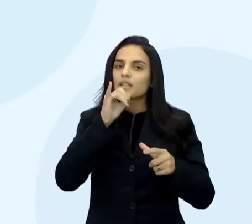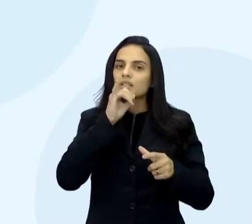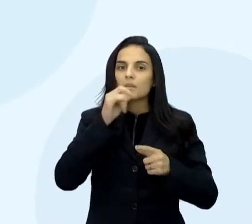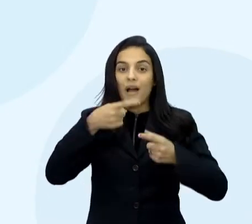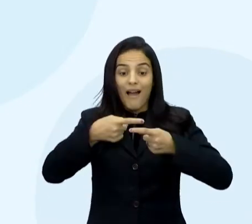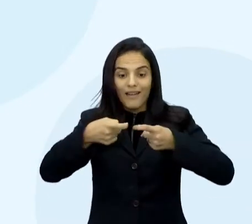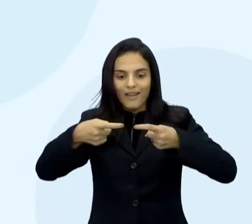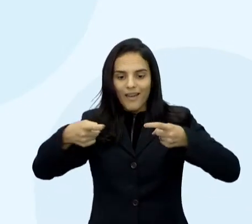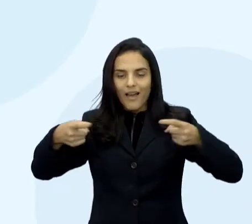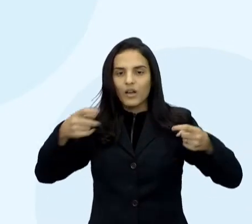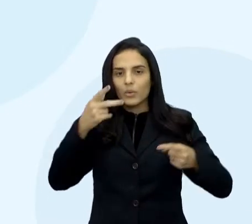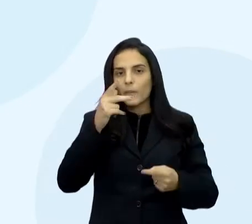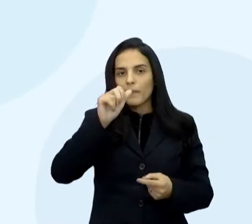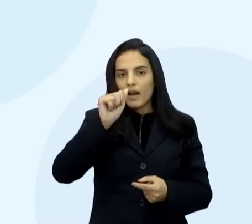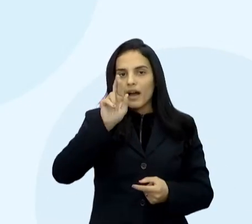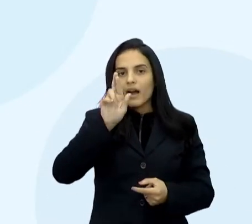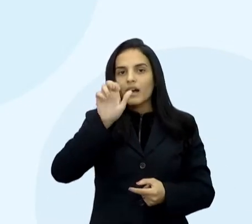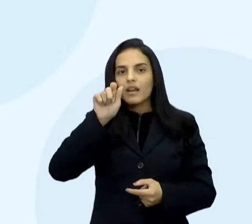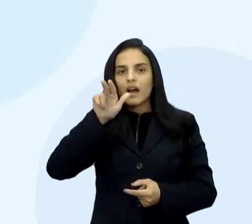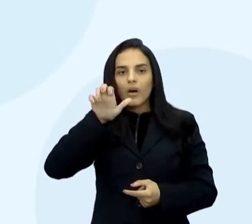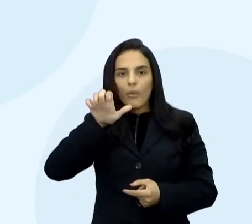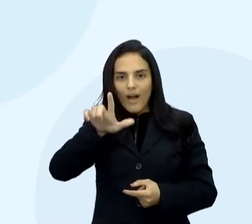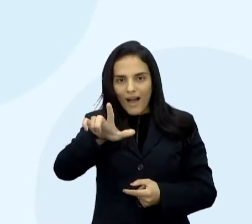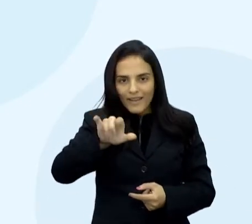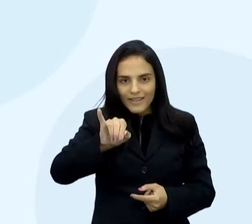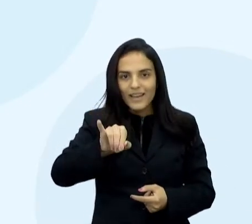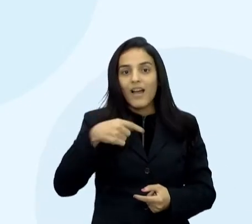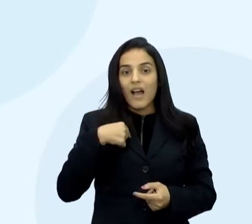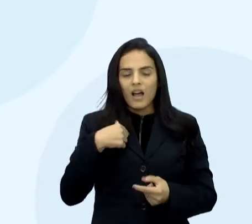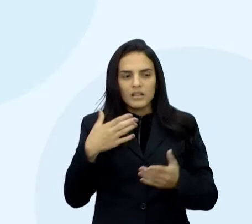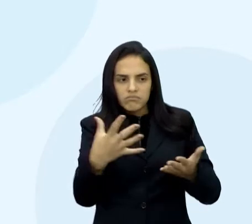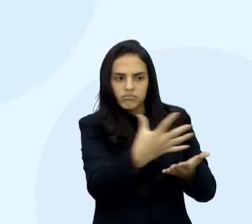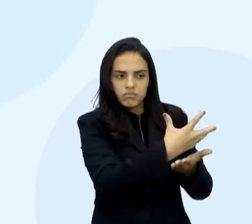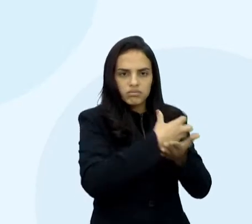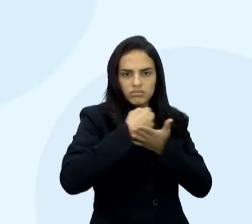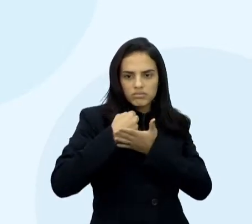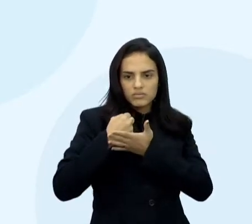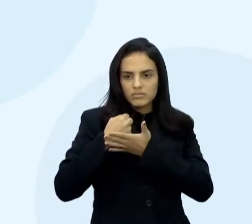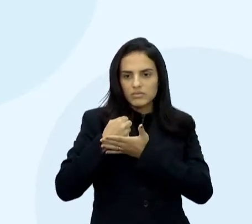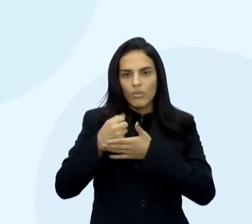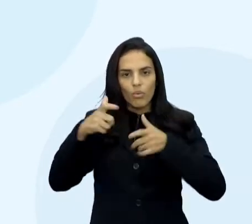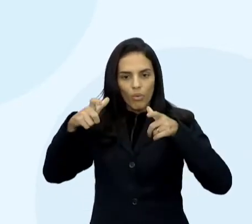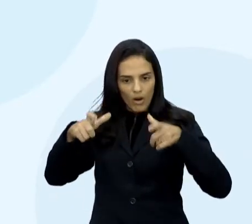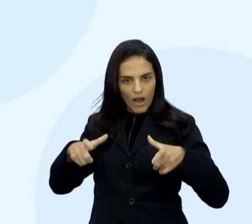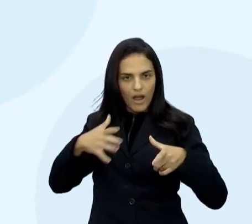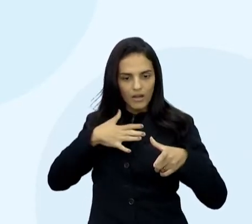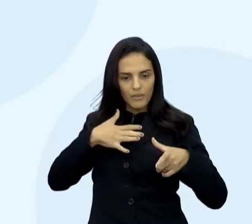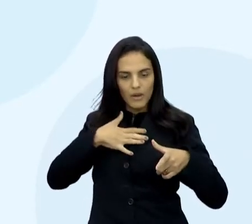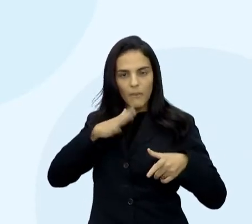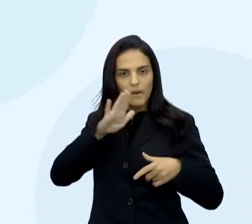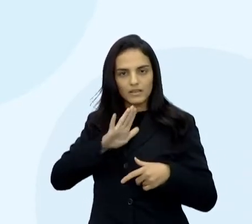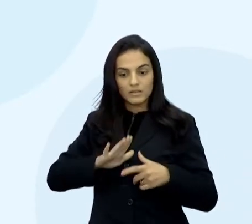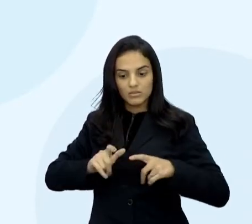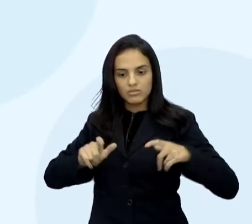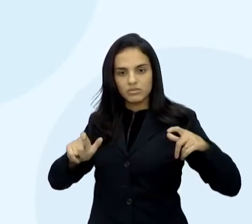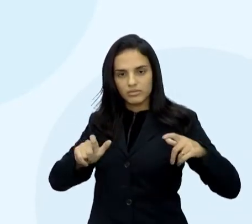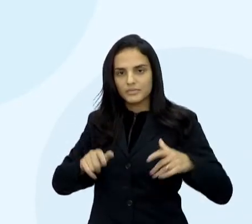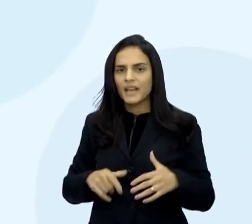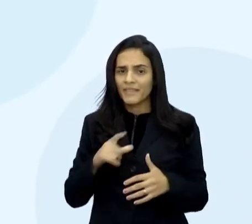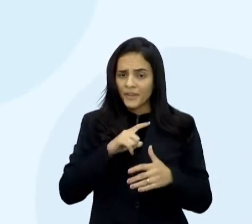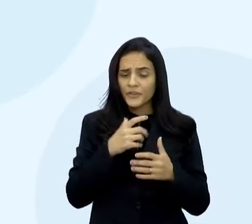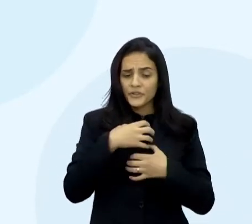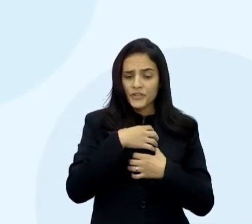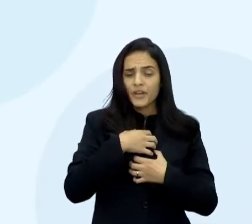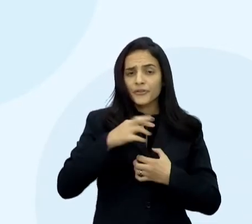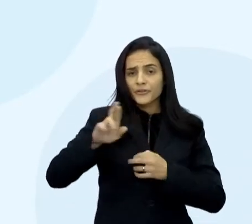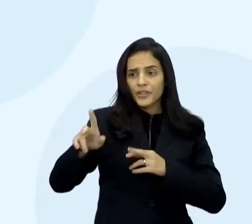Paraguai, que o Brasil acaba pegando um espaço do Paraguai e a gente aumenta o nosso território, enfim. Existem várias formas aí